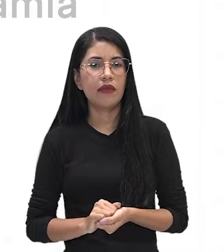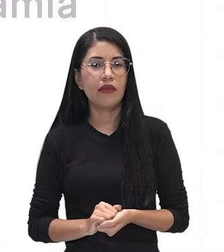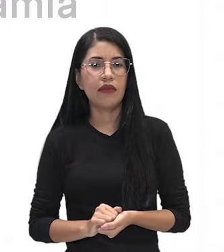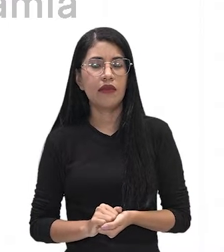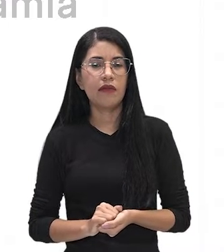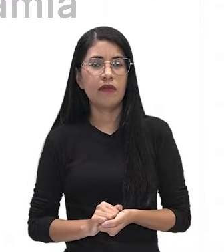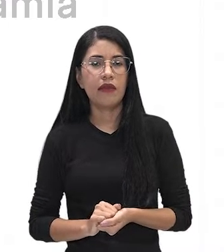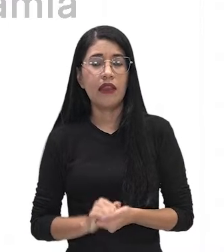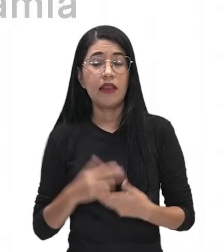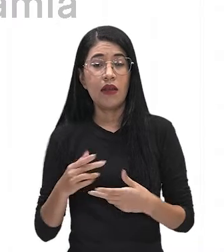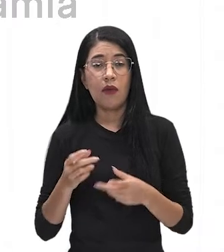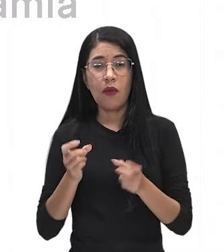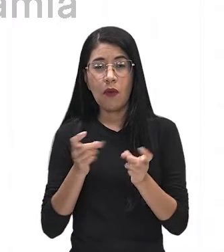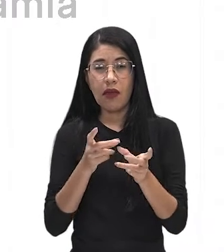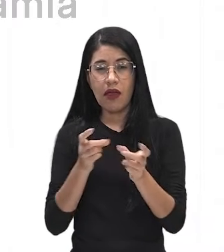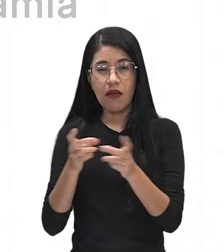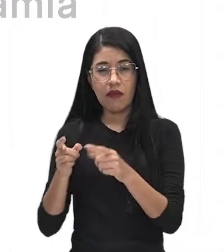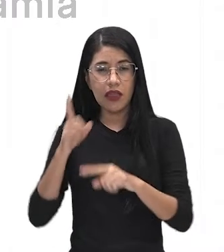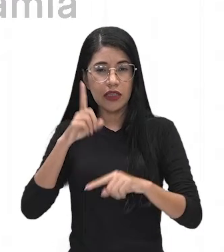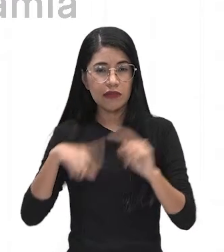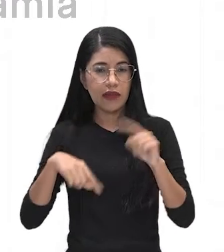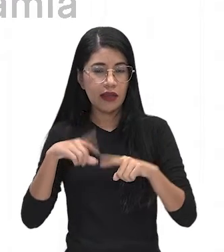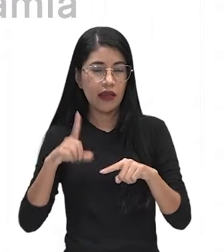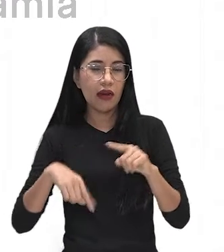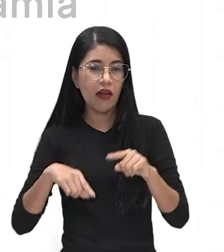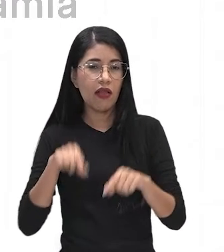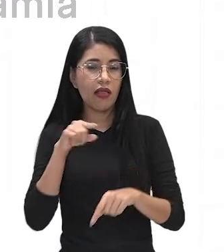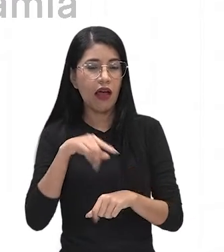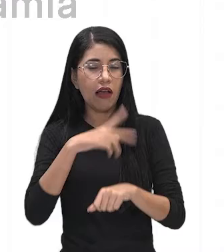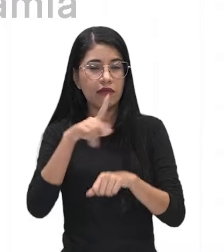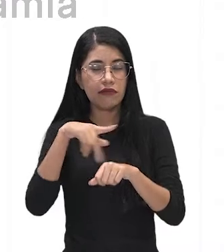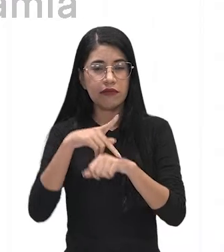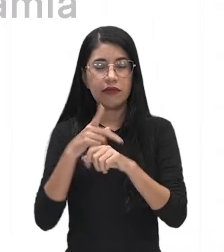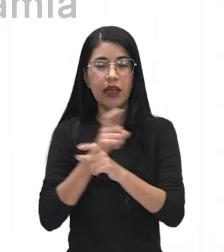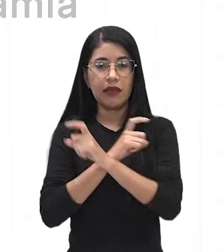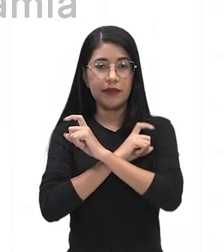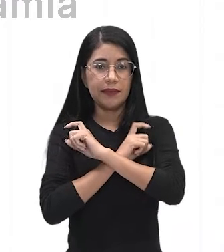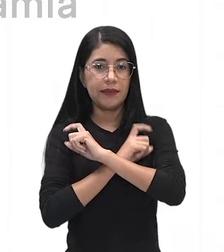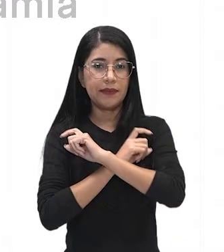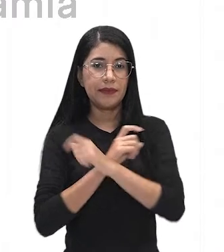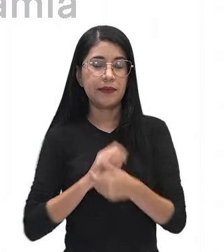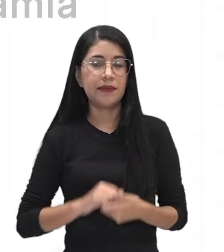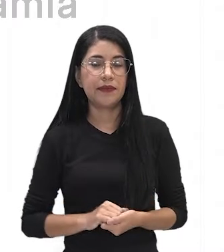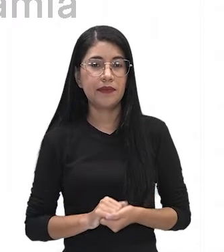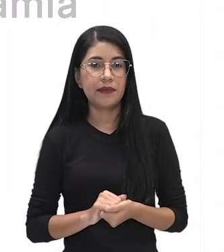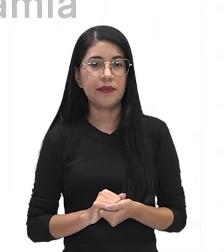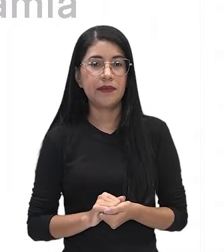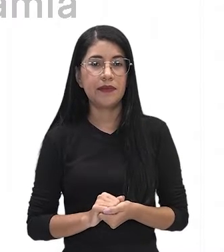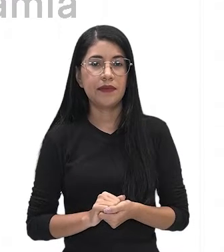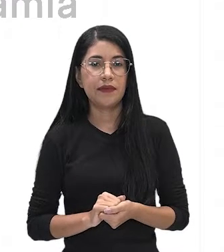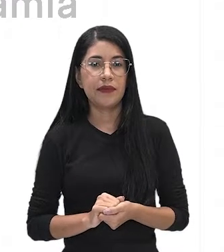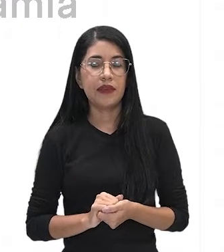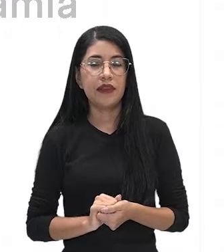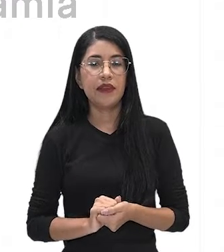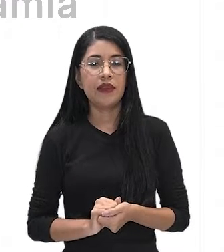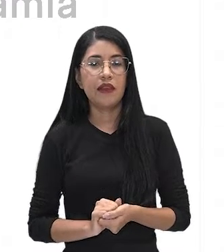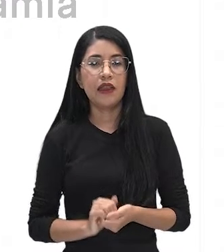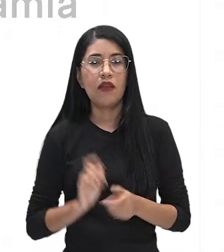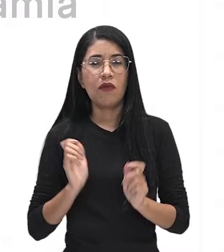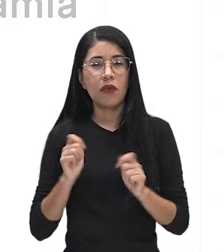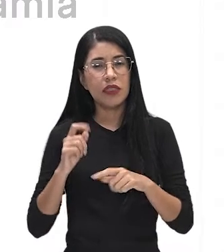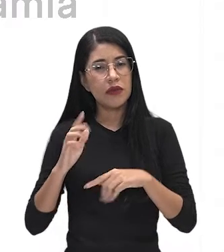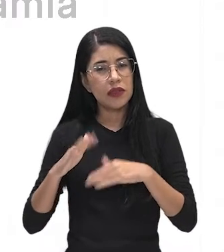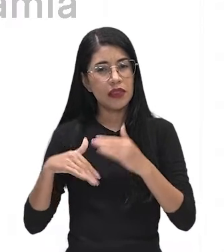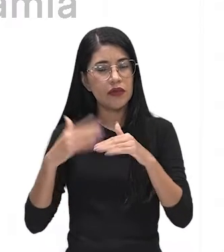a venda de produtos, então, para essa grande civilização que é o Egito, tá? Se desenvolvendo ali bem